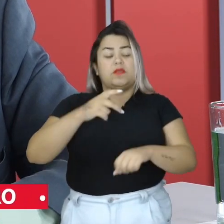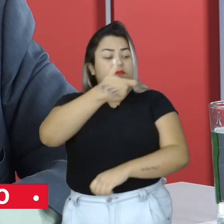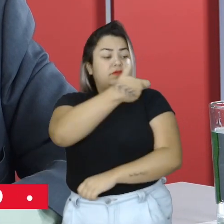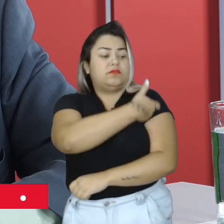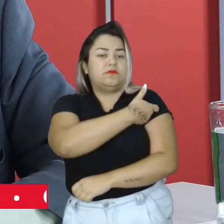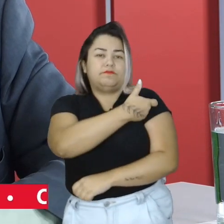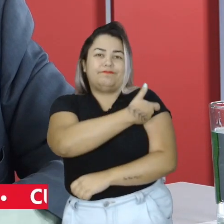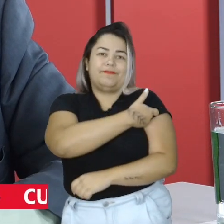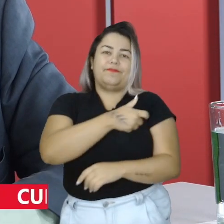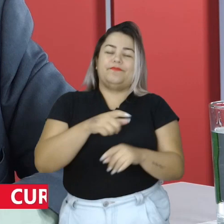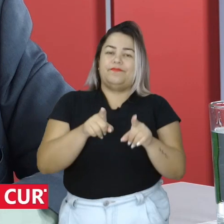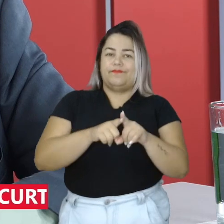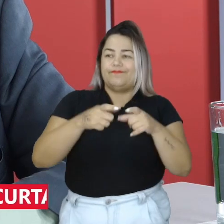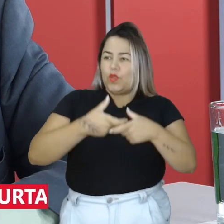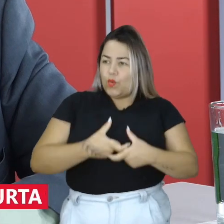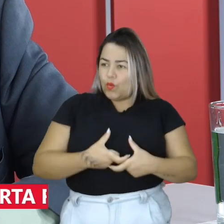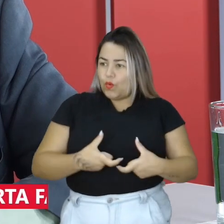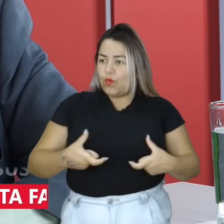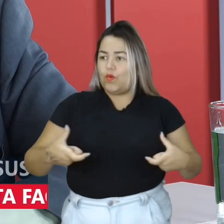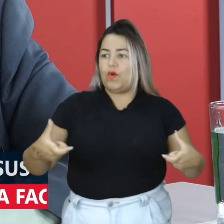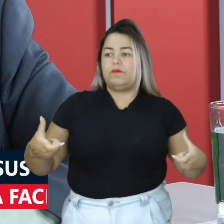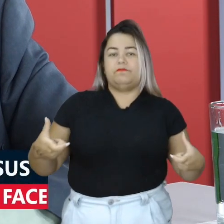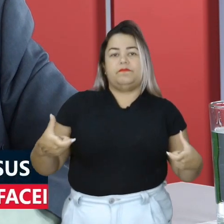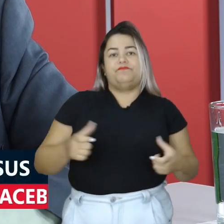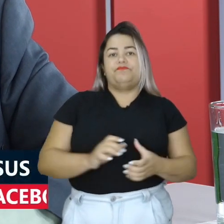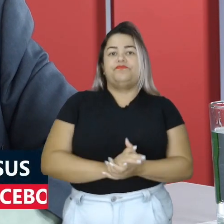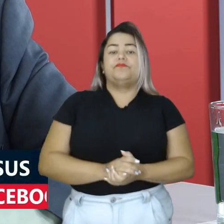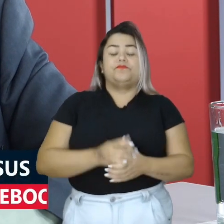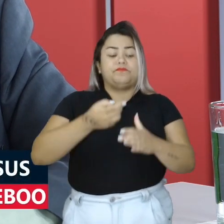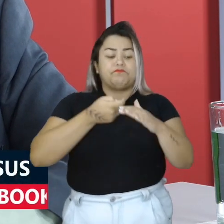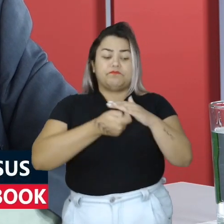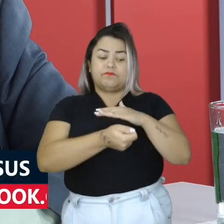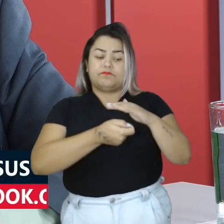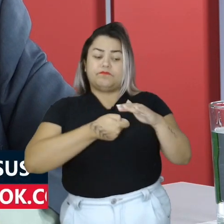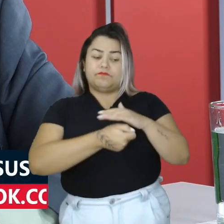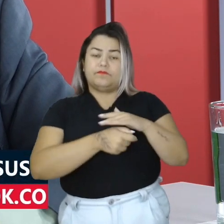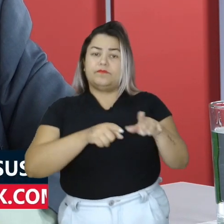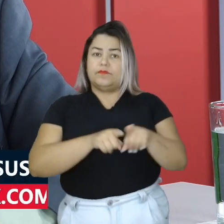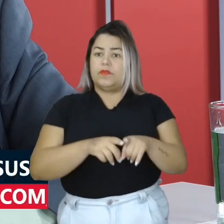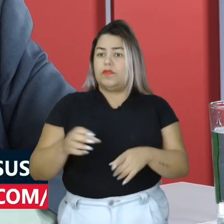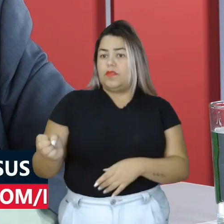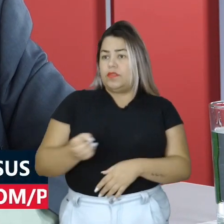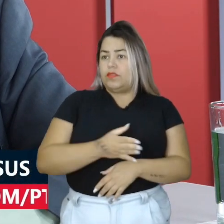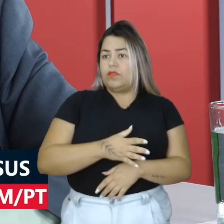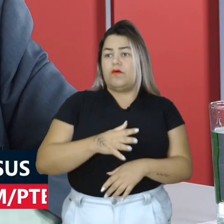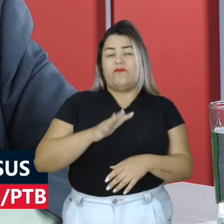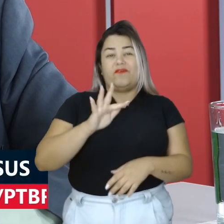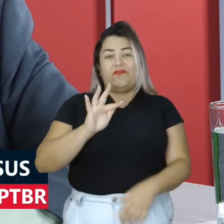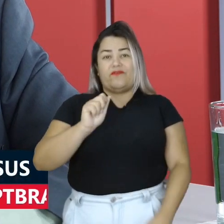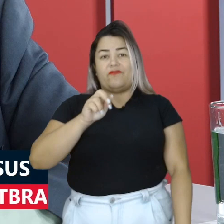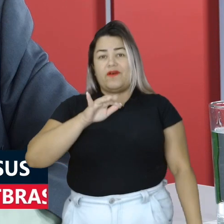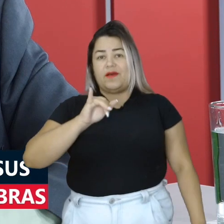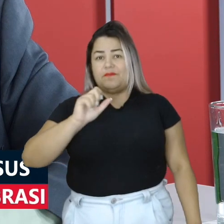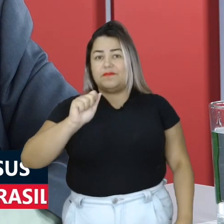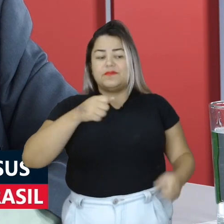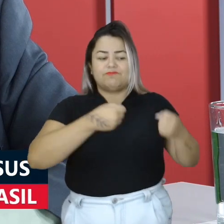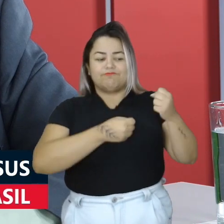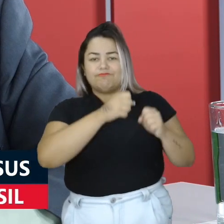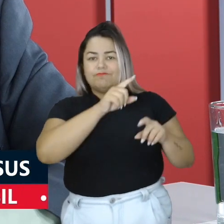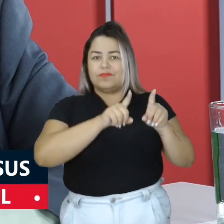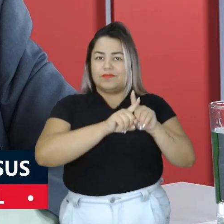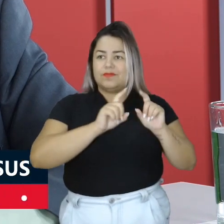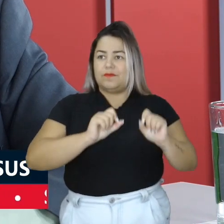vacinas, será ampliada com esses investimentos, a nova fábrica de vacinas, que vai ser viabilizada